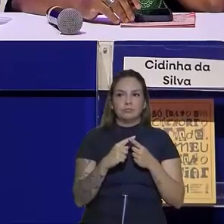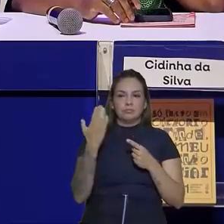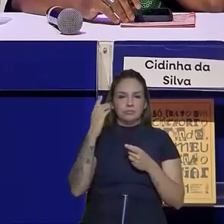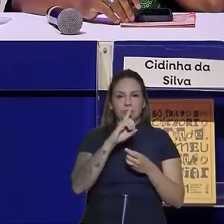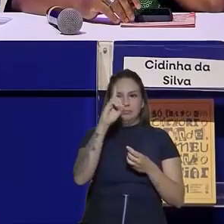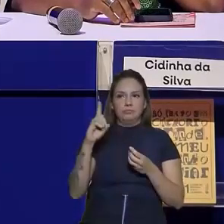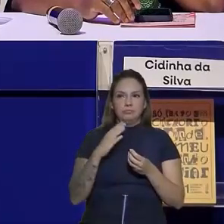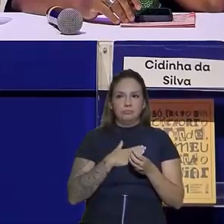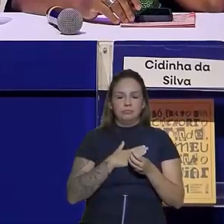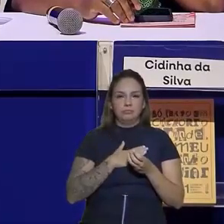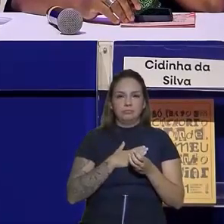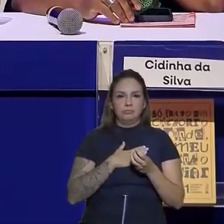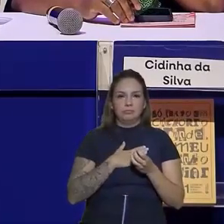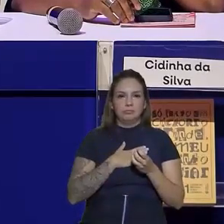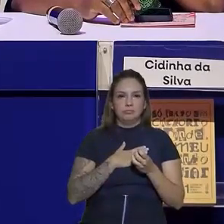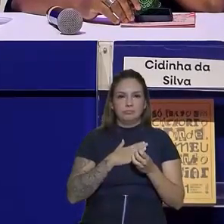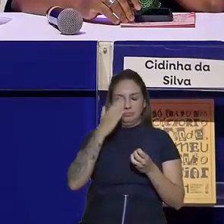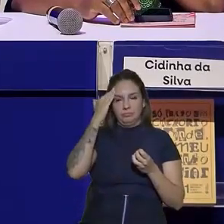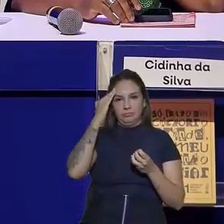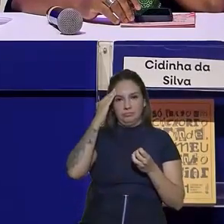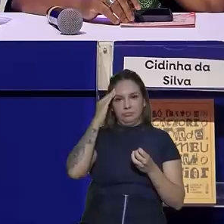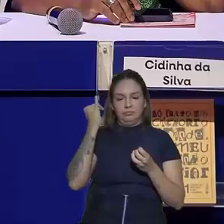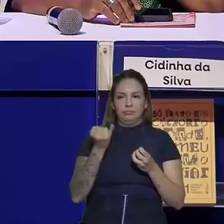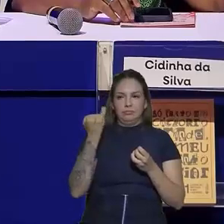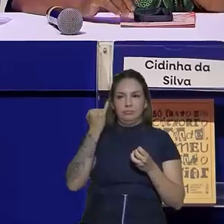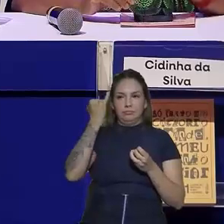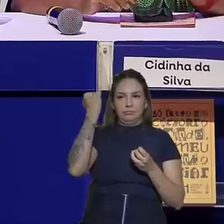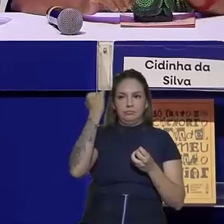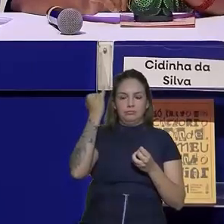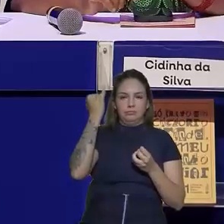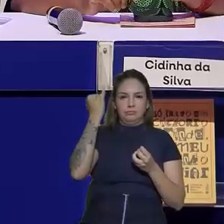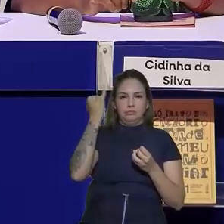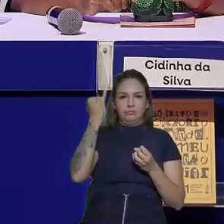naquele dia que eu fui entender sobre a importância